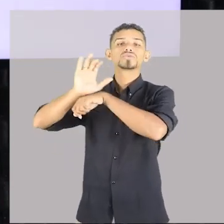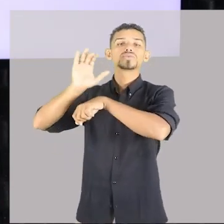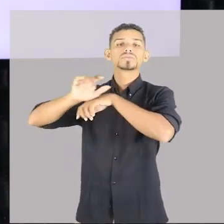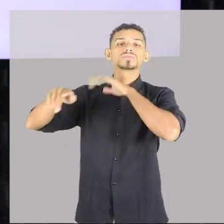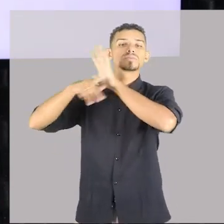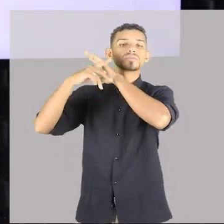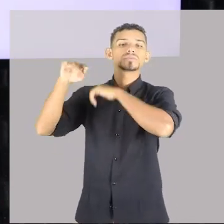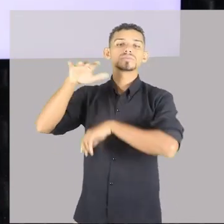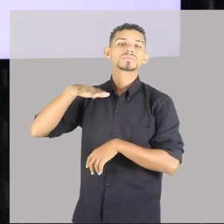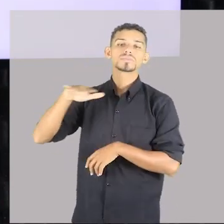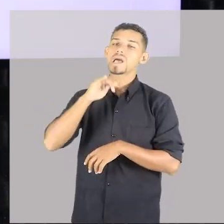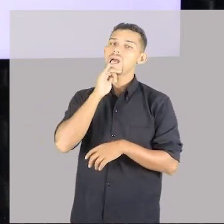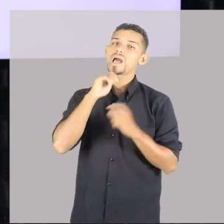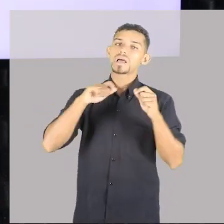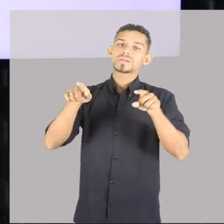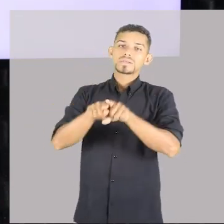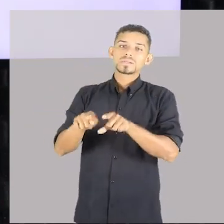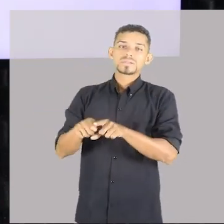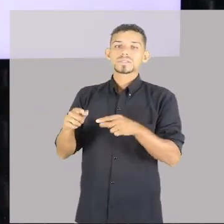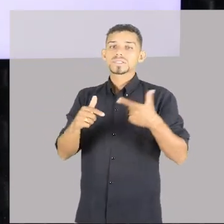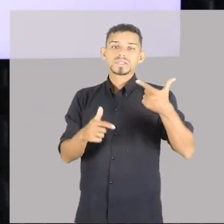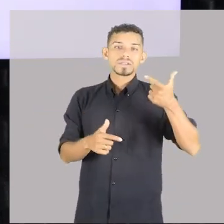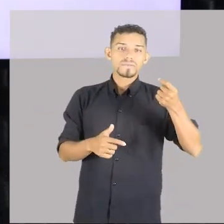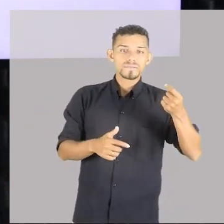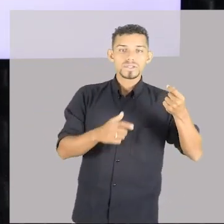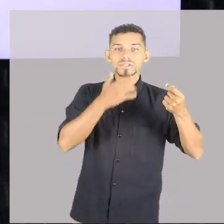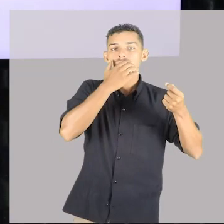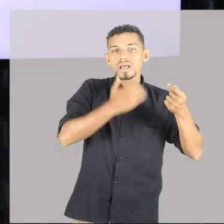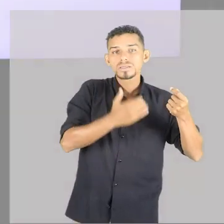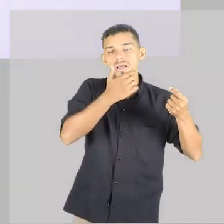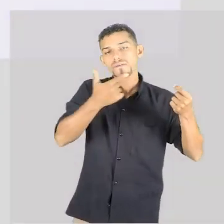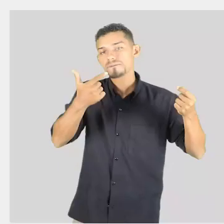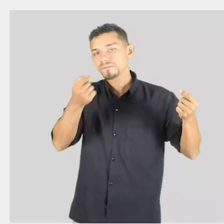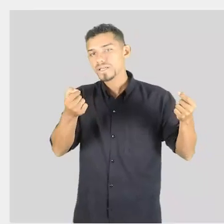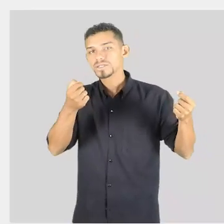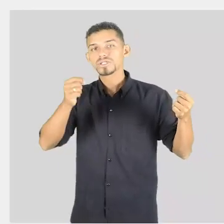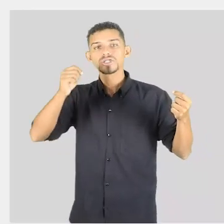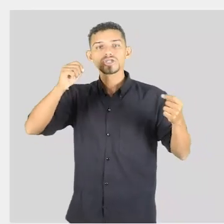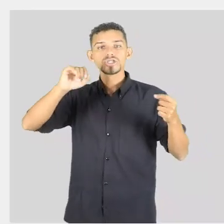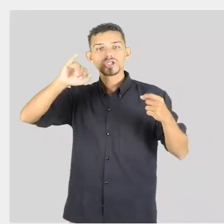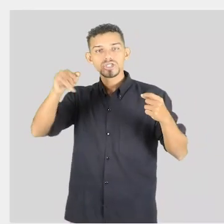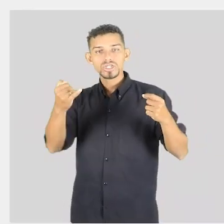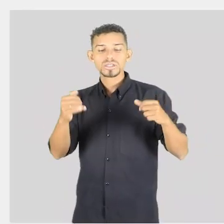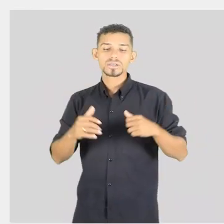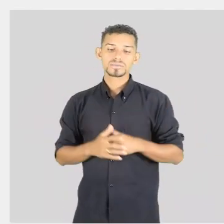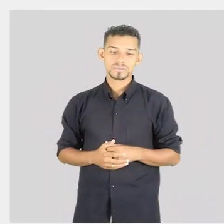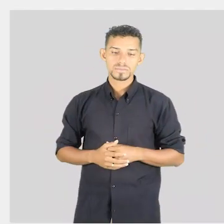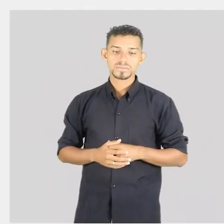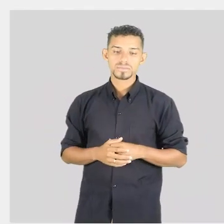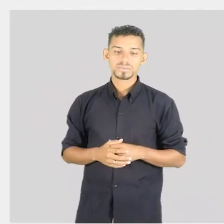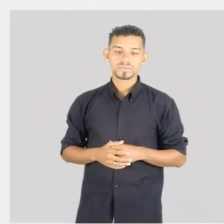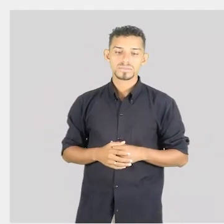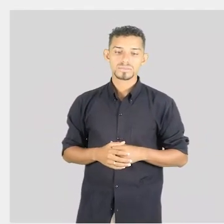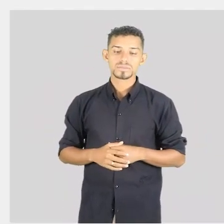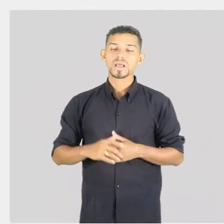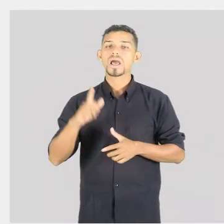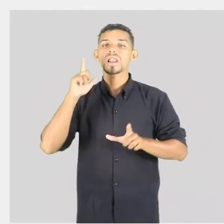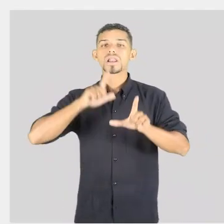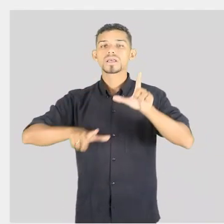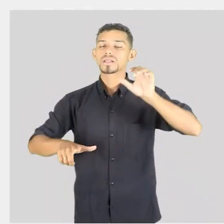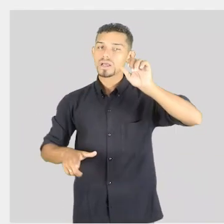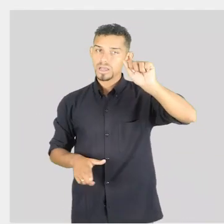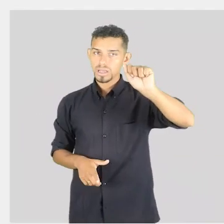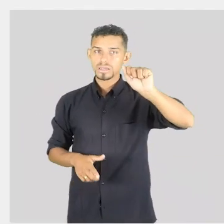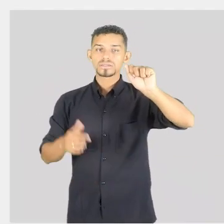prazo processual nos dias compreendidos entre 20 de dezembro e 20 de janeiro, estando correto, portanto, apenas a letra A